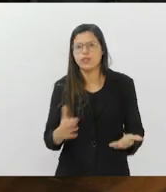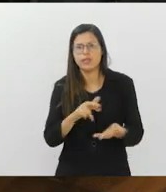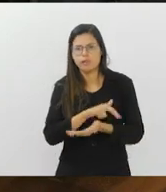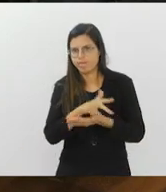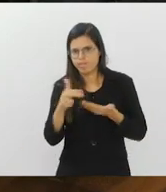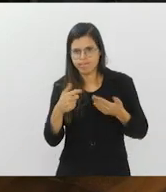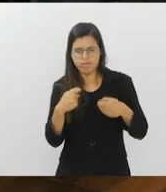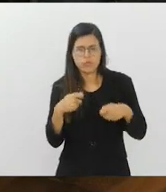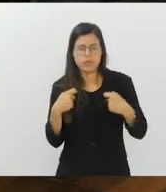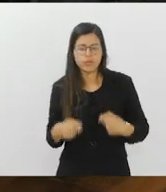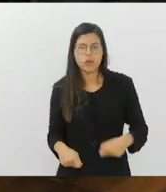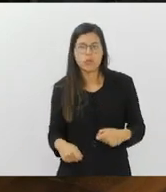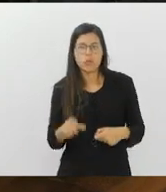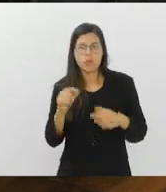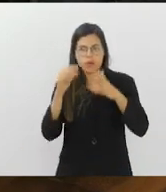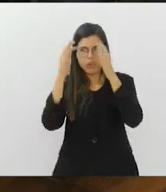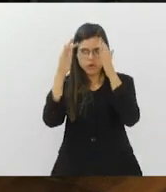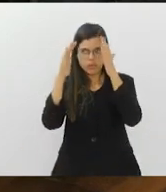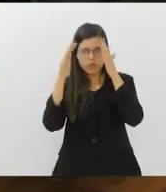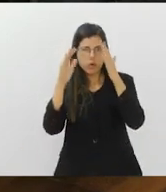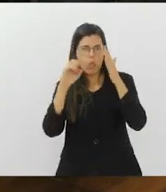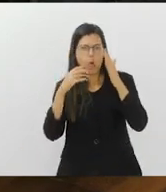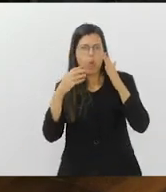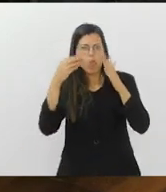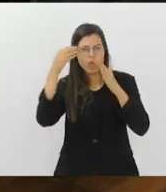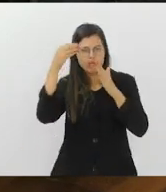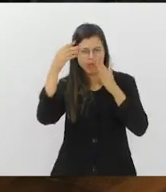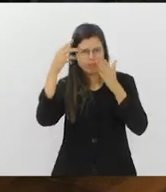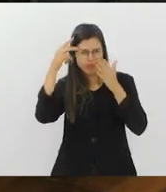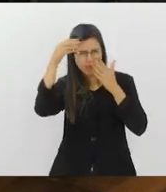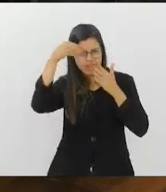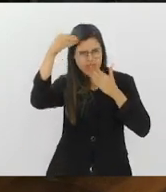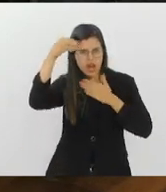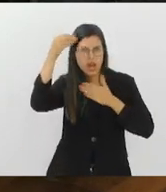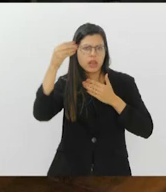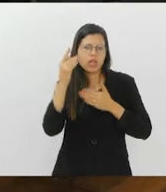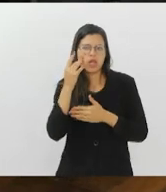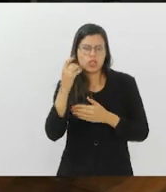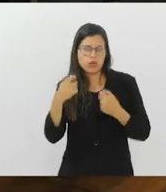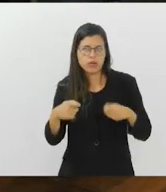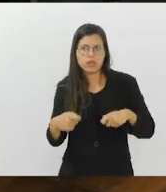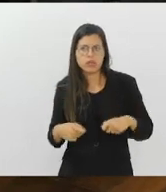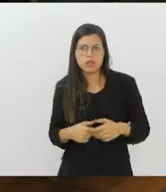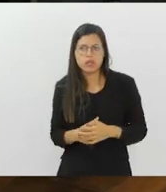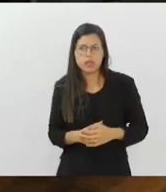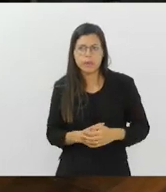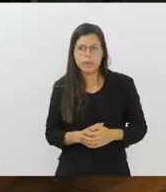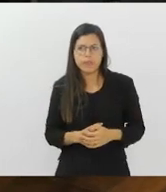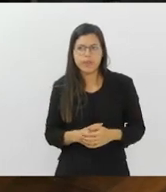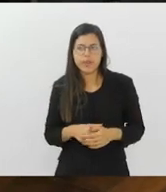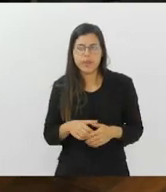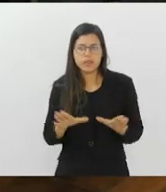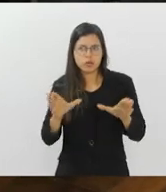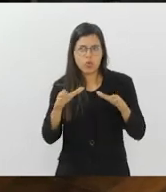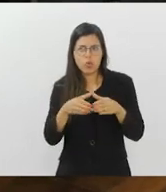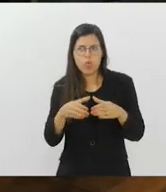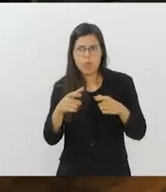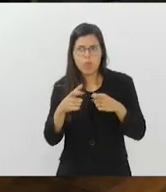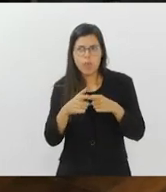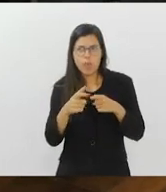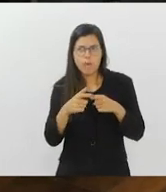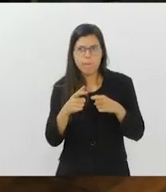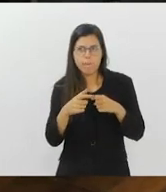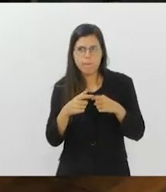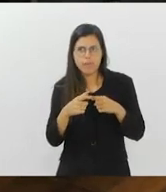necessário, o que o neurologista ou o psiquiatra acha necessário. Essa equipe médica que está lá dentro, ela tem